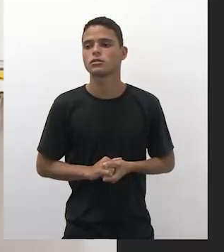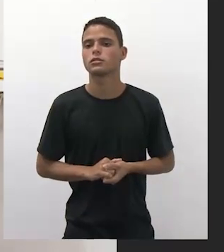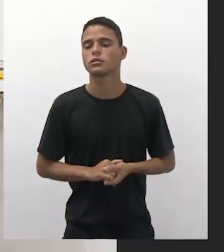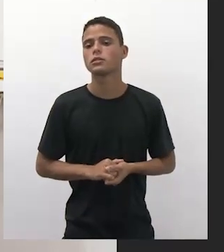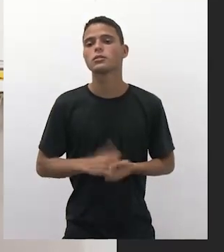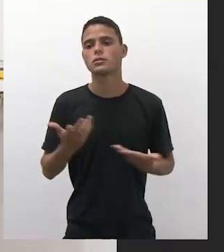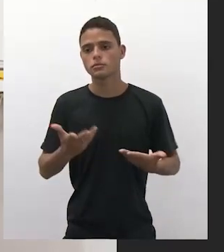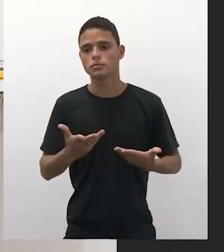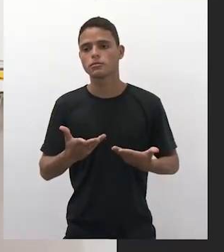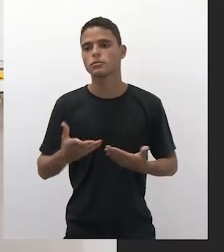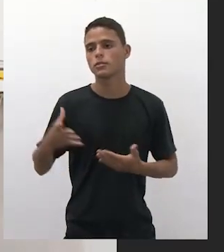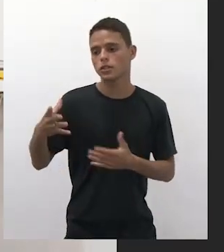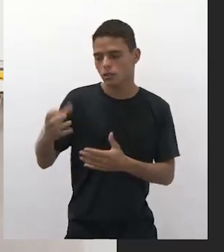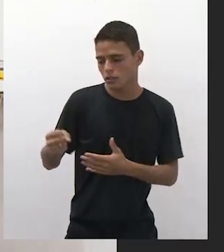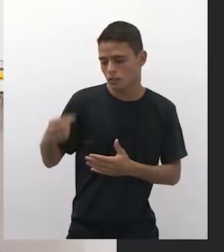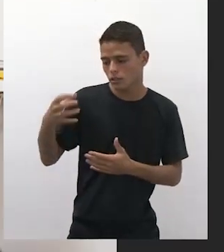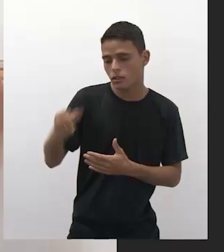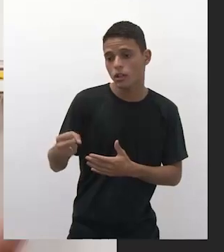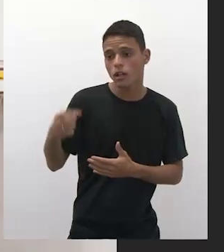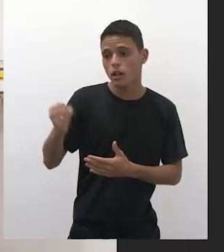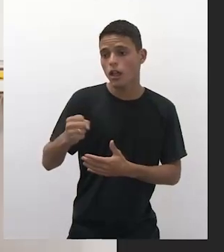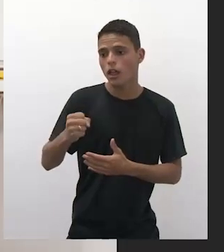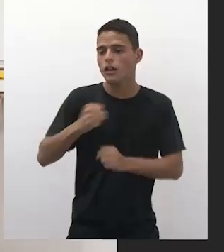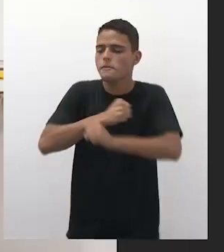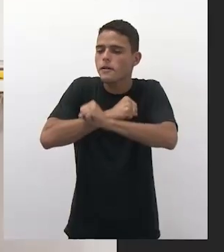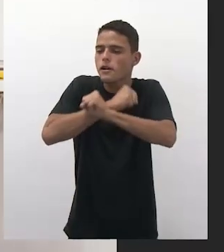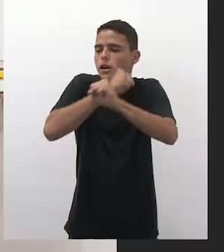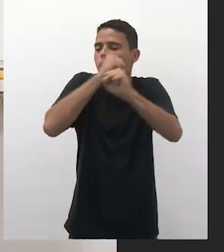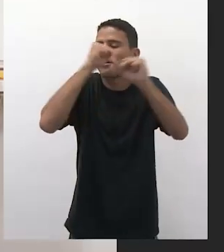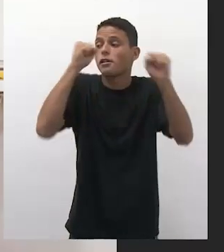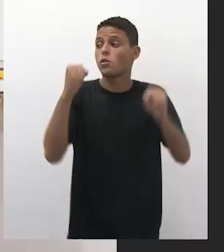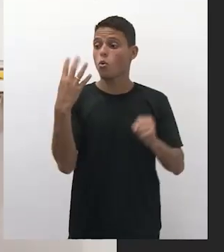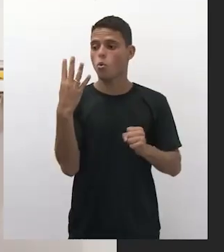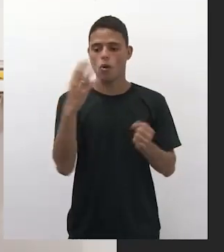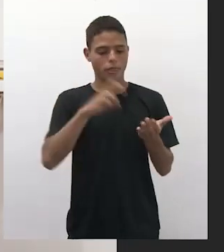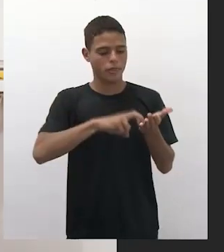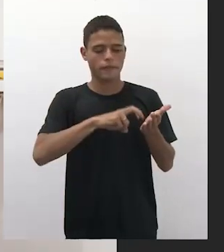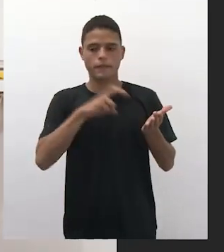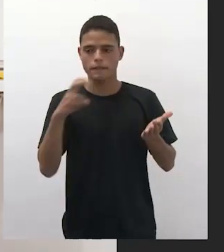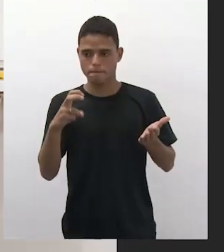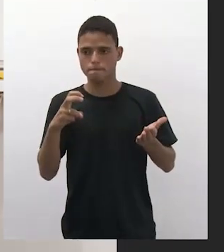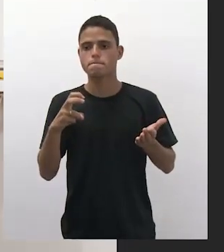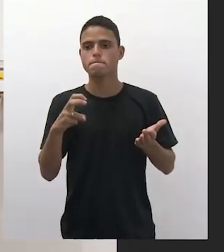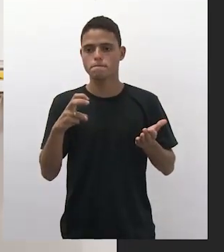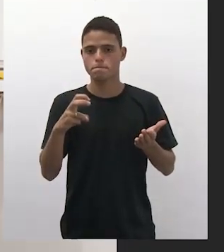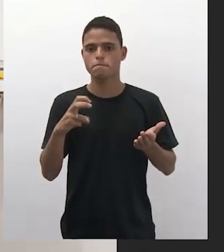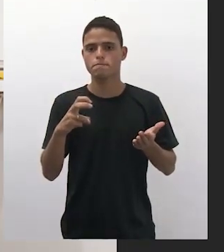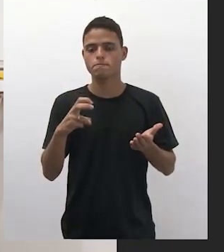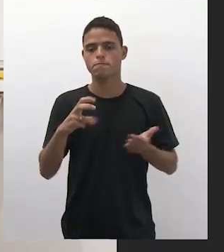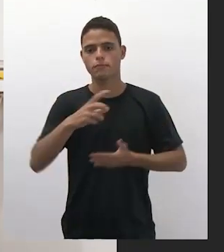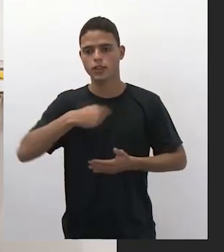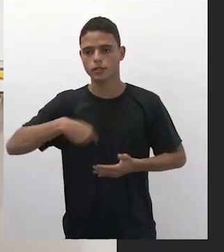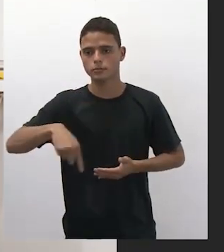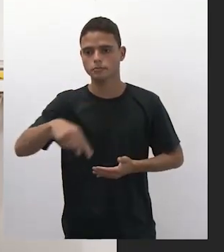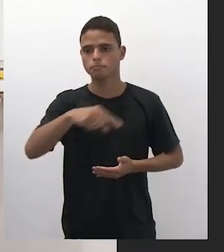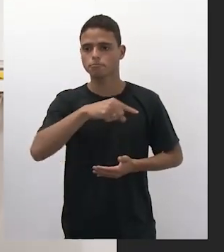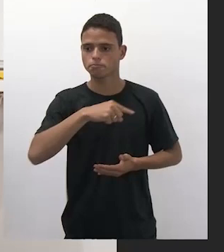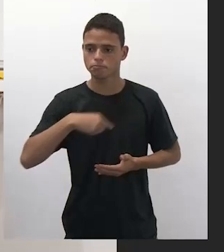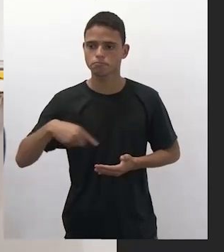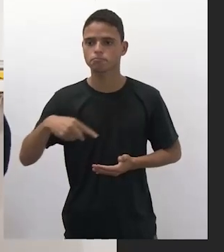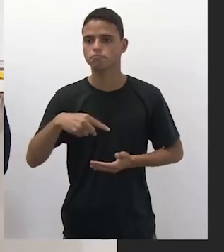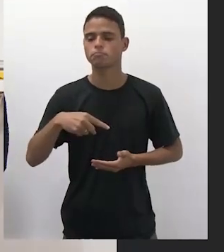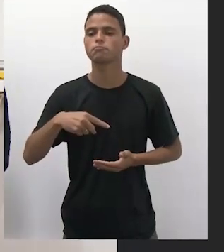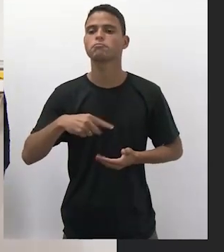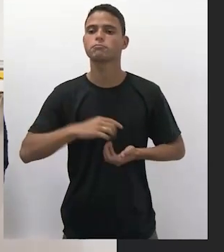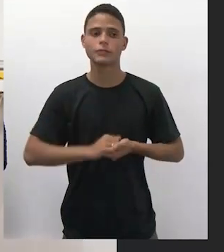de leite e acordava 4 horas da manhã para ir ordenhar as vacas. E para a gente isso era uma